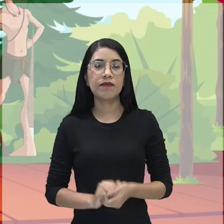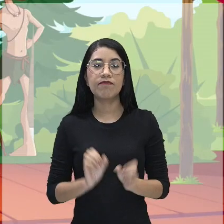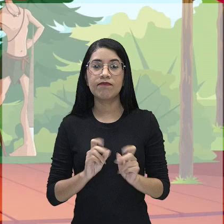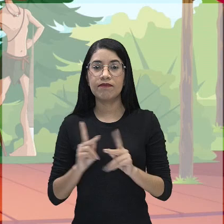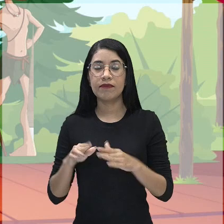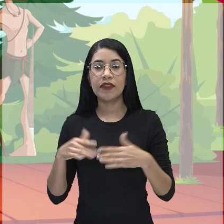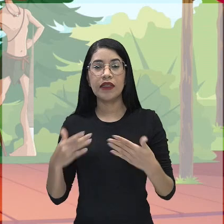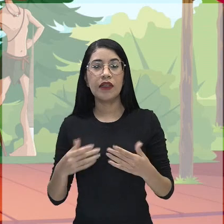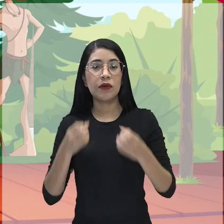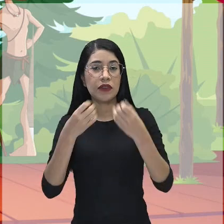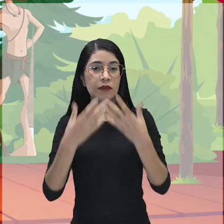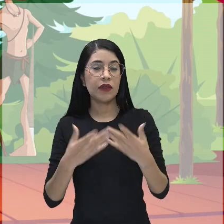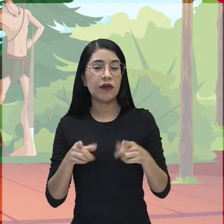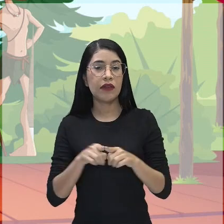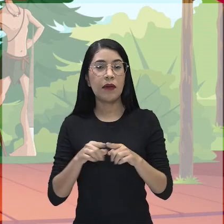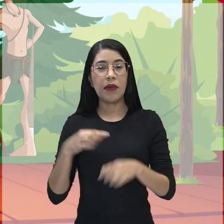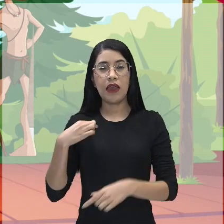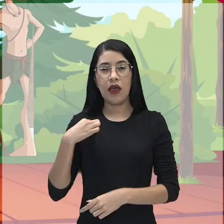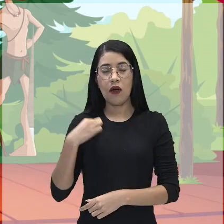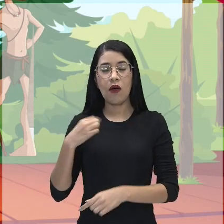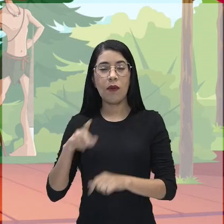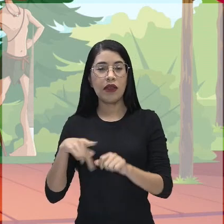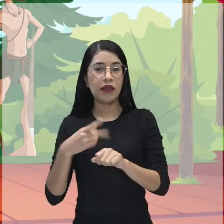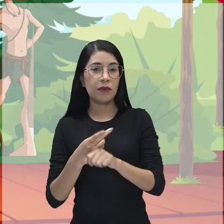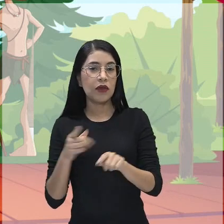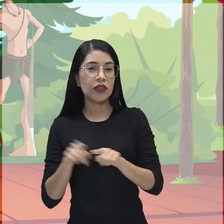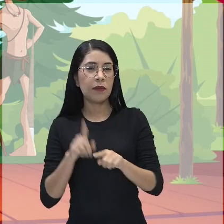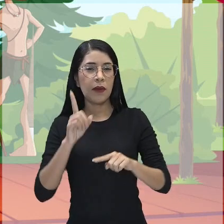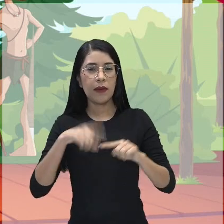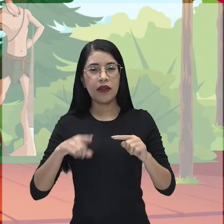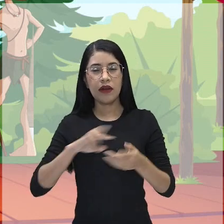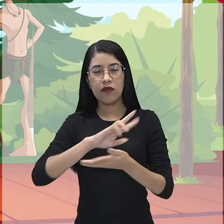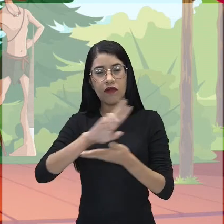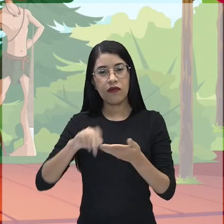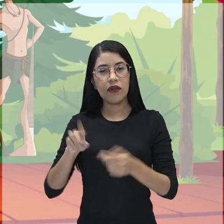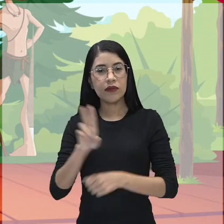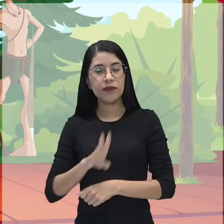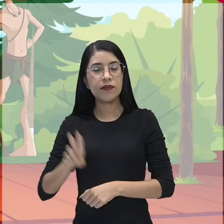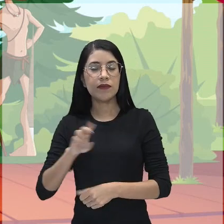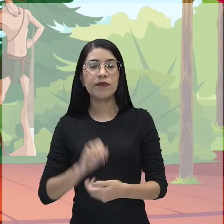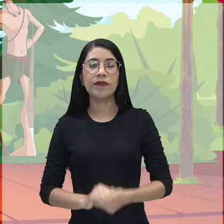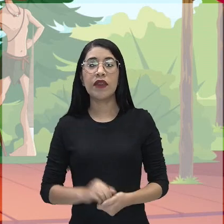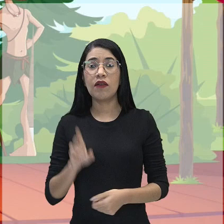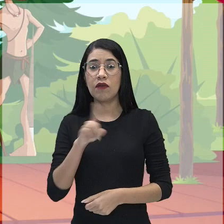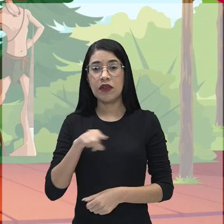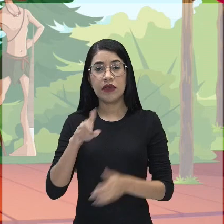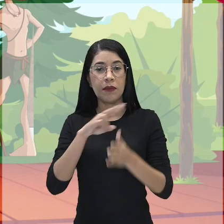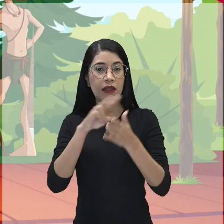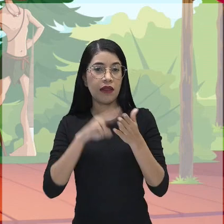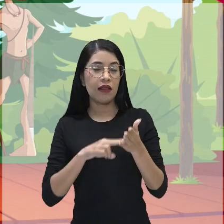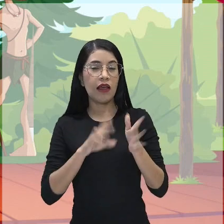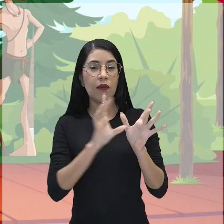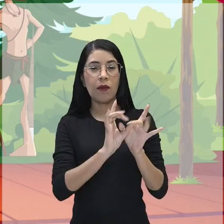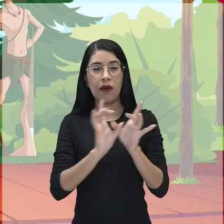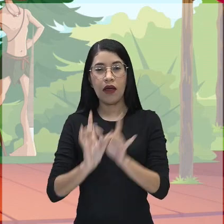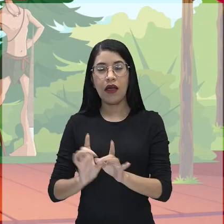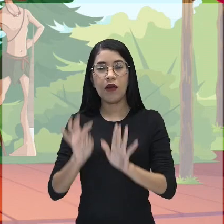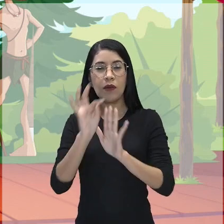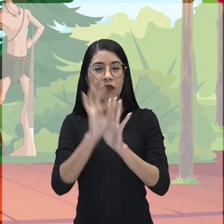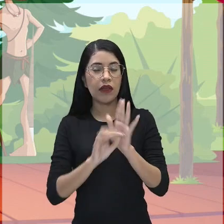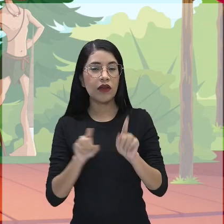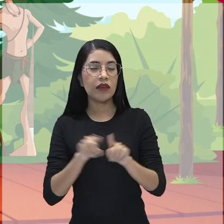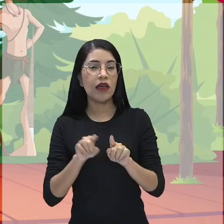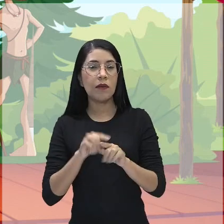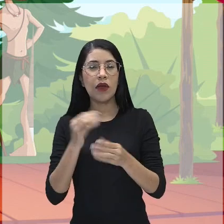falamos do figurino e depois falamos do adereço. Vocês leram o contexto, vocês leram o conceito do